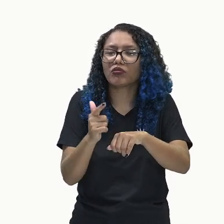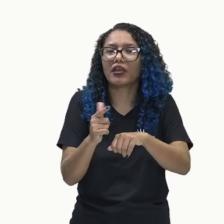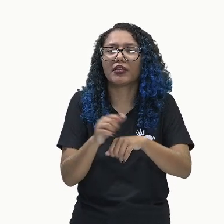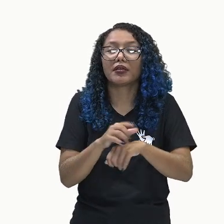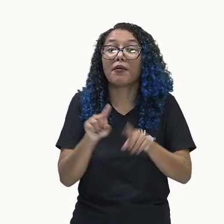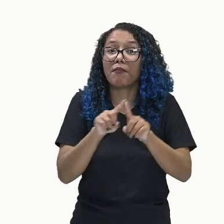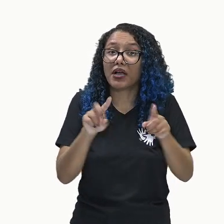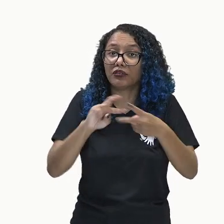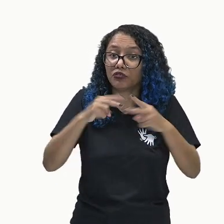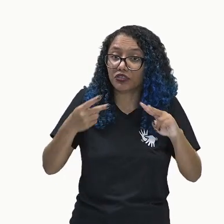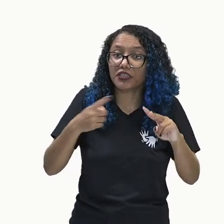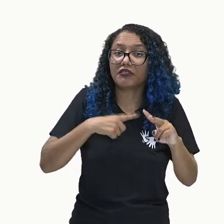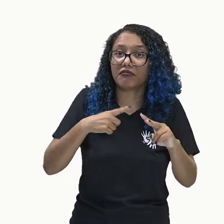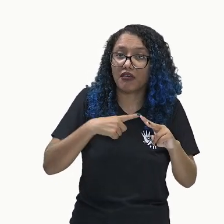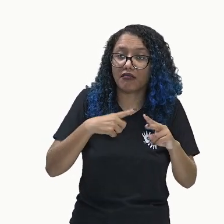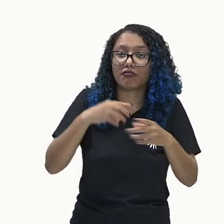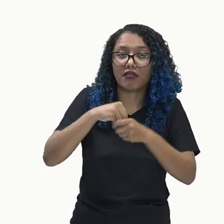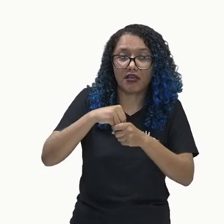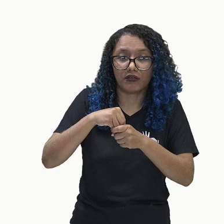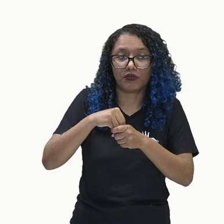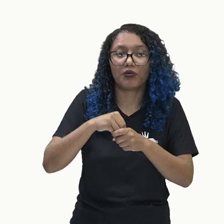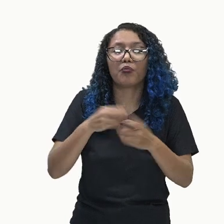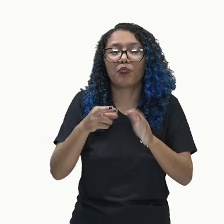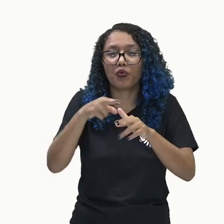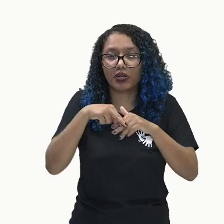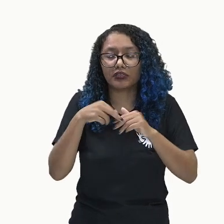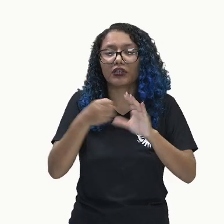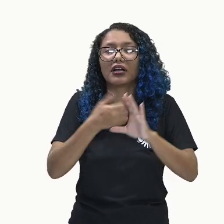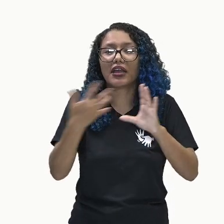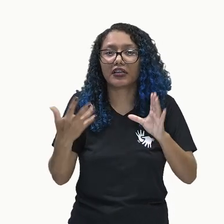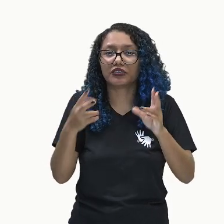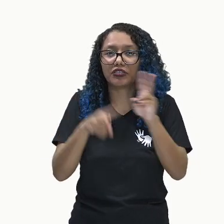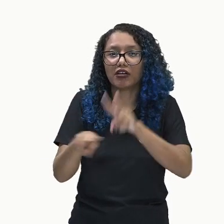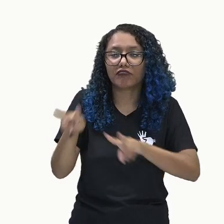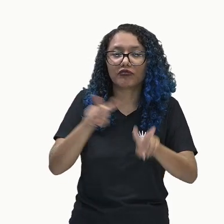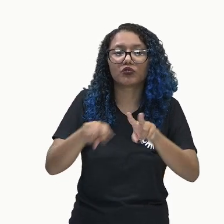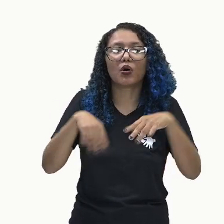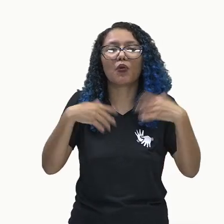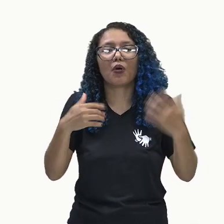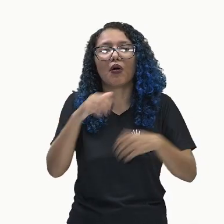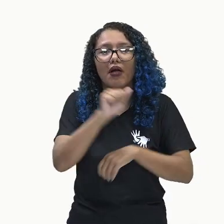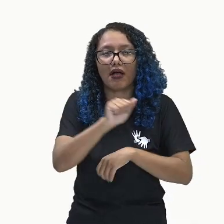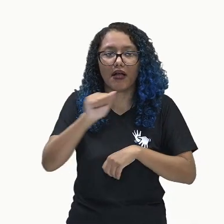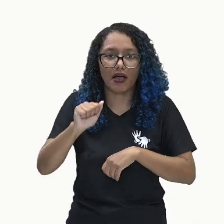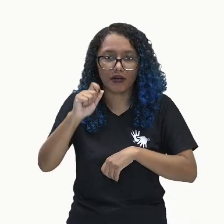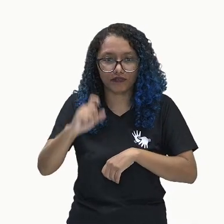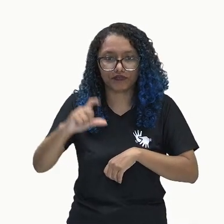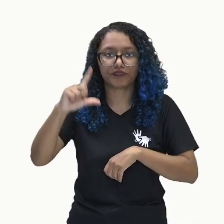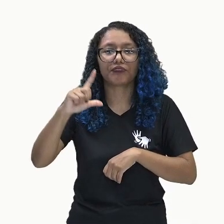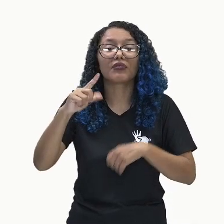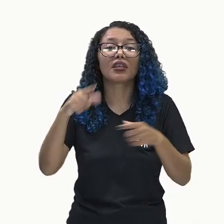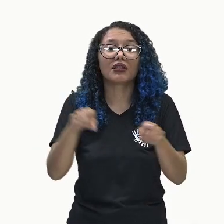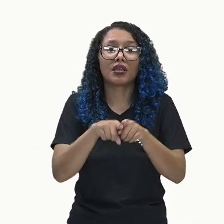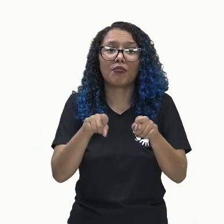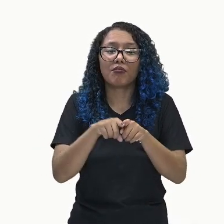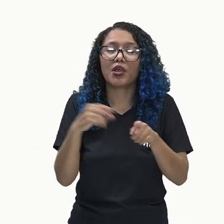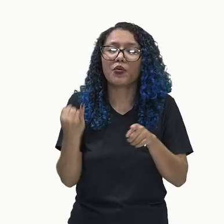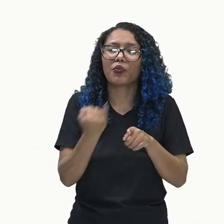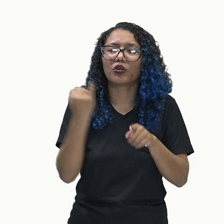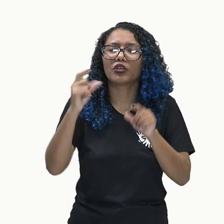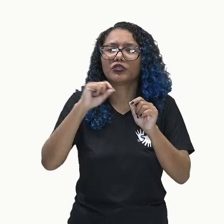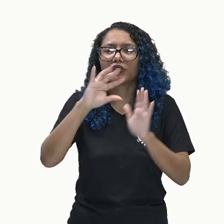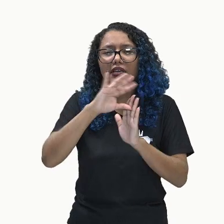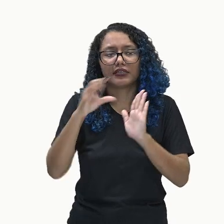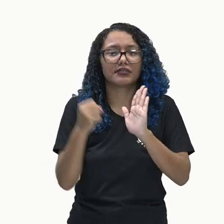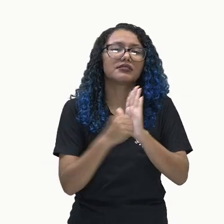a característica azão-azão. Uma observação importante são os símbolos que estão sendo passados aí